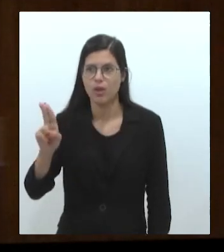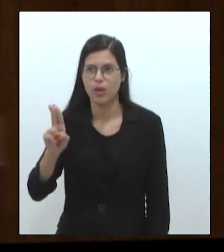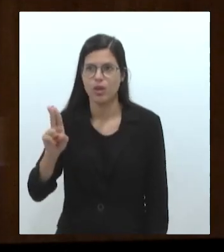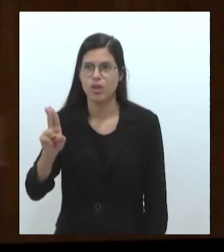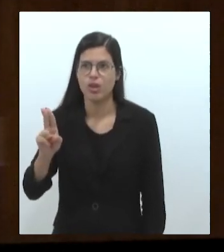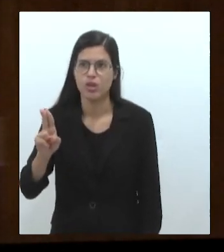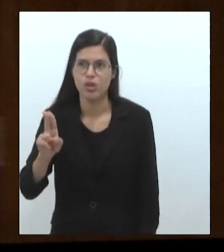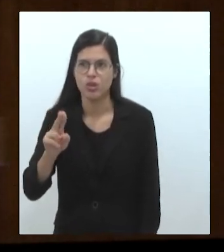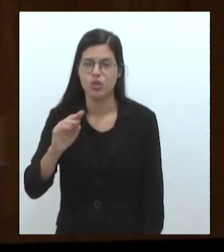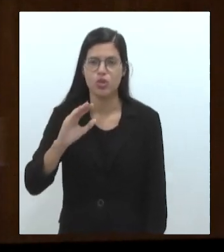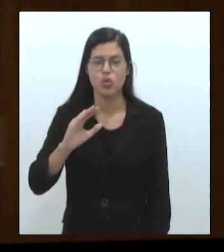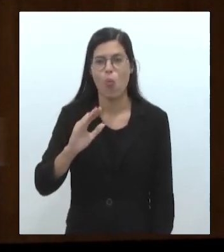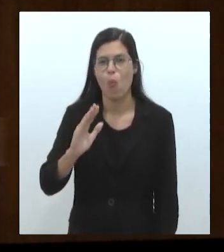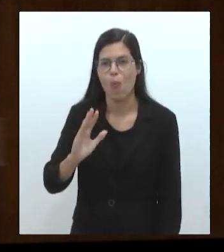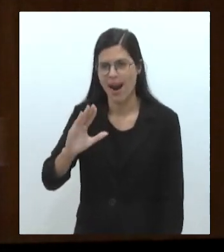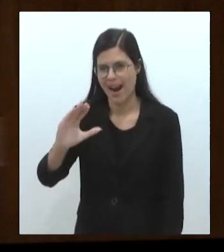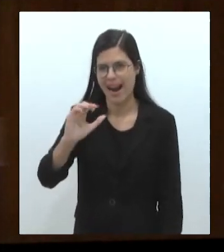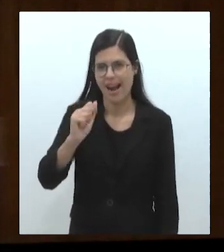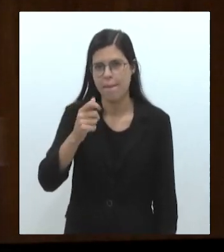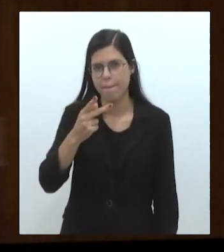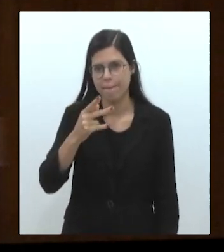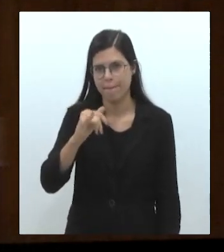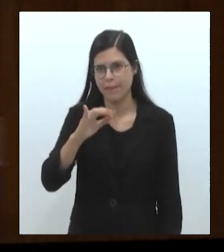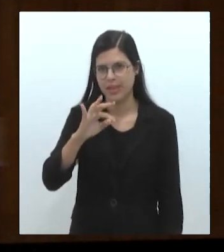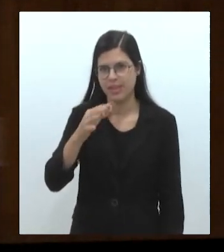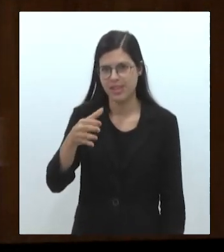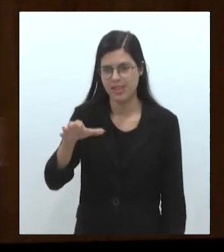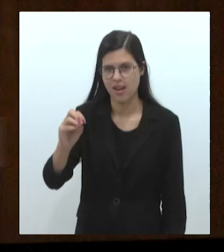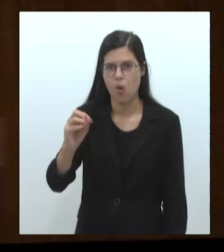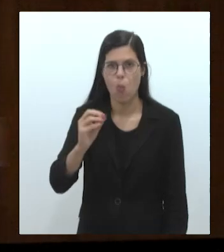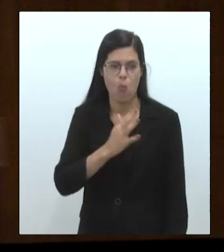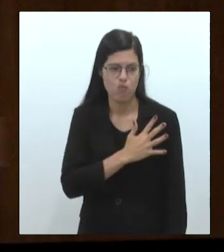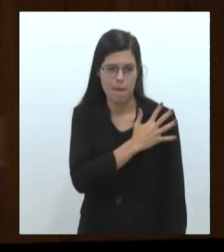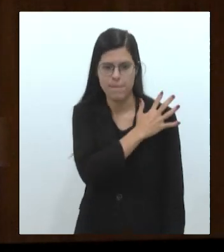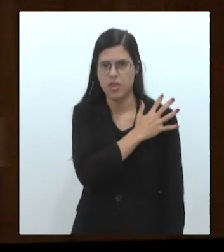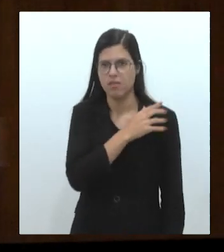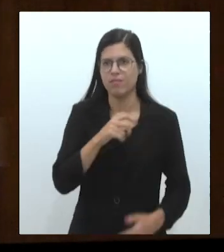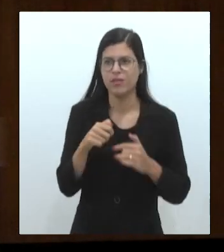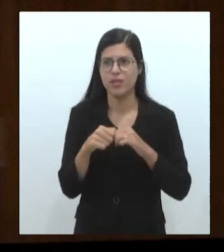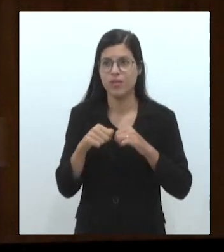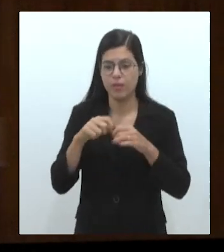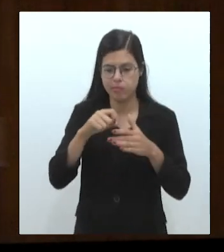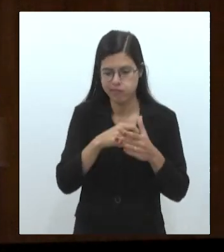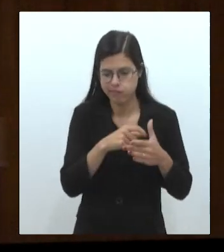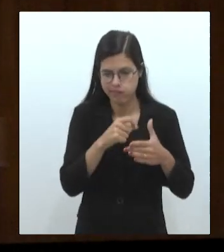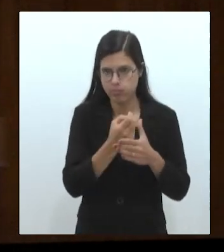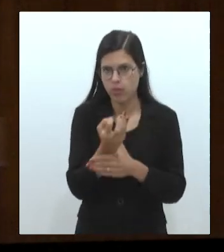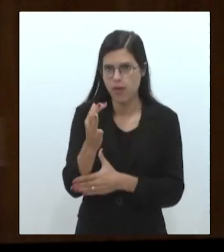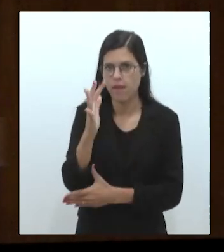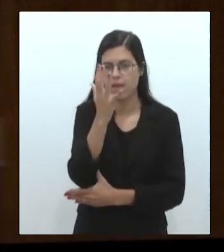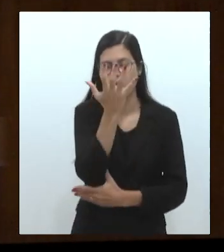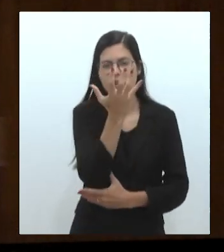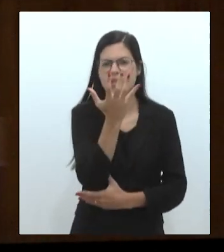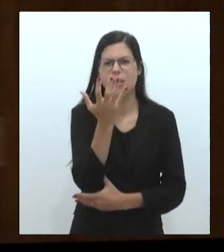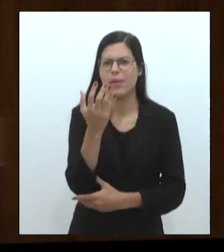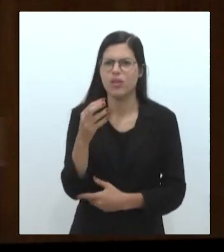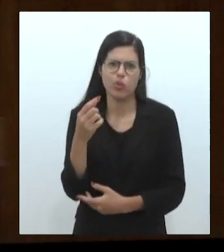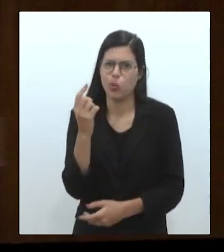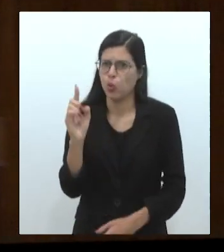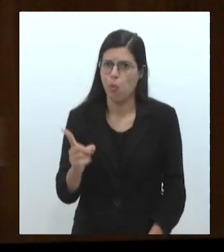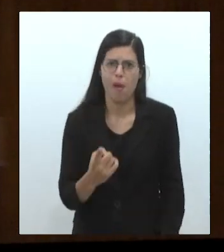feito o reflorestamento. Evidentemente, uma pessoa só não consegue fazer aquele reflorestamento. E